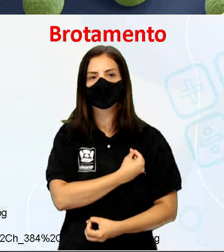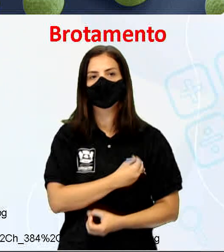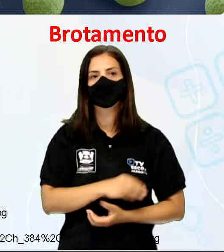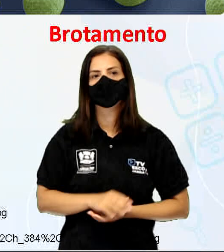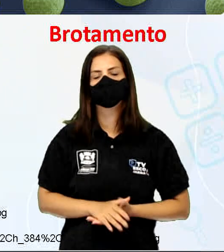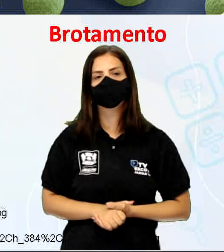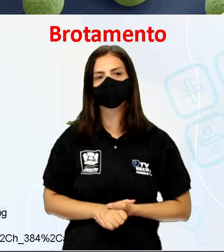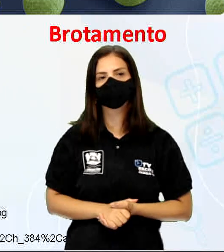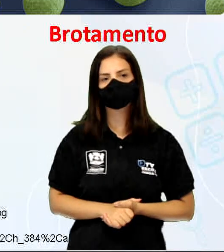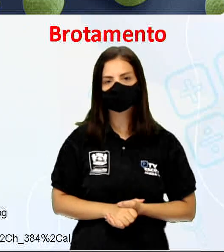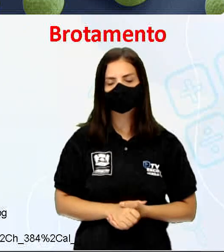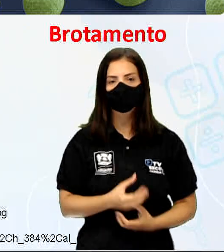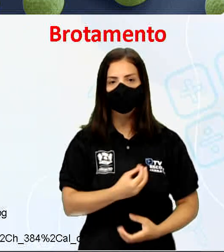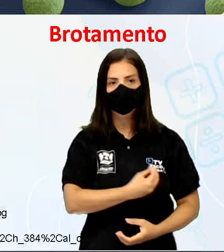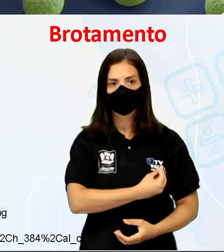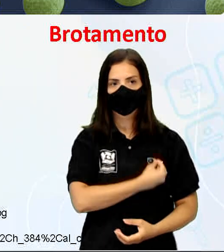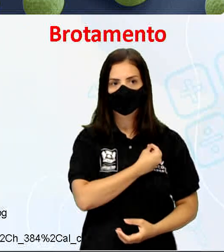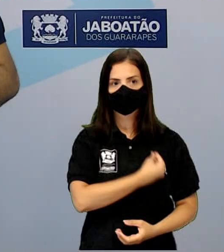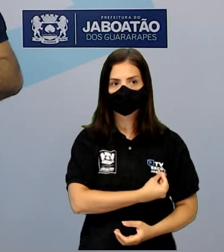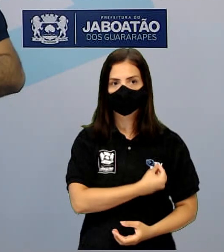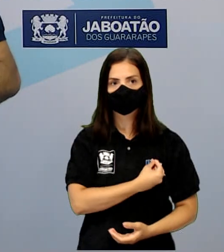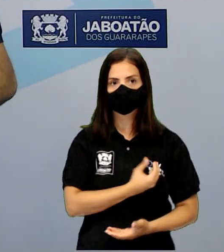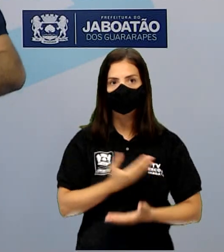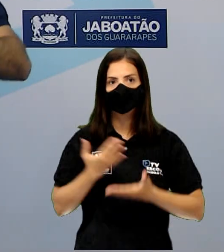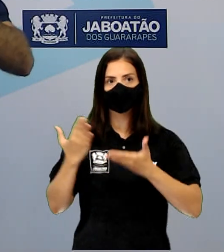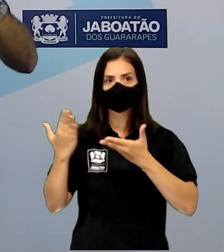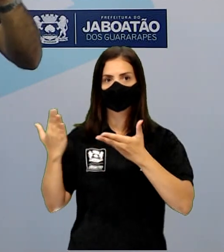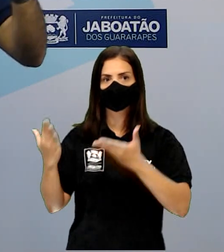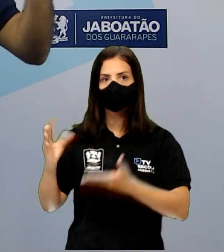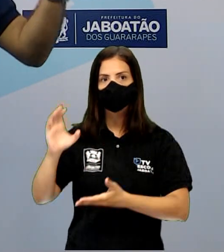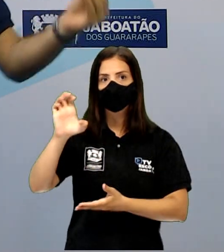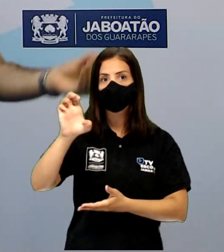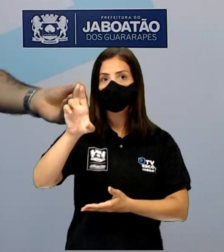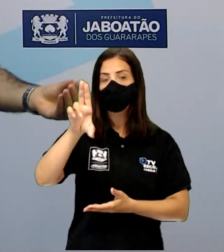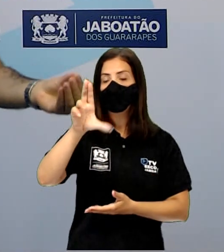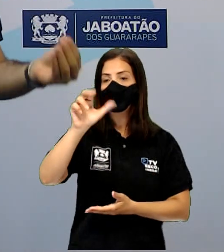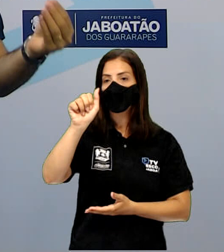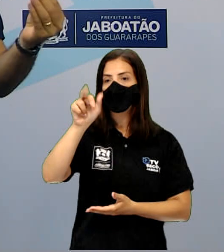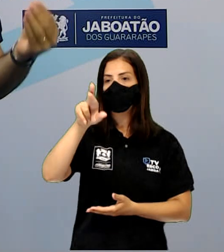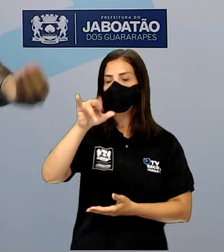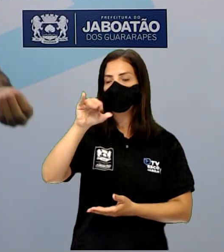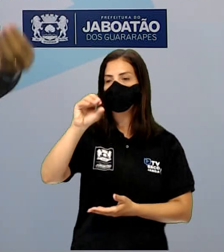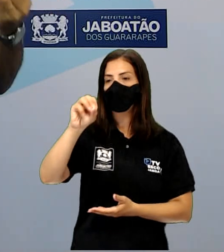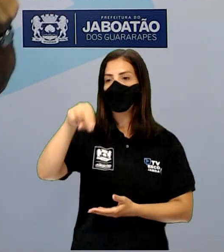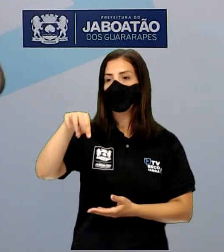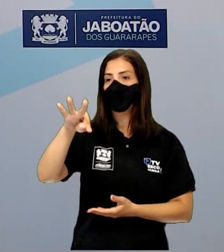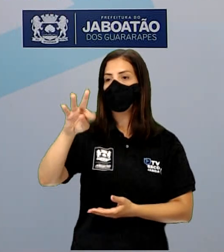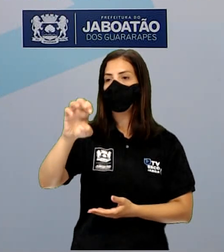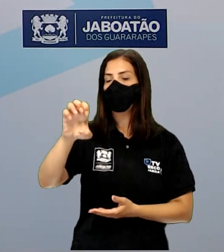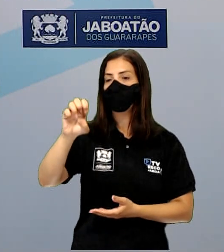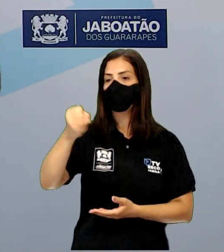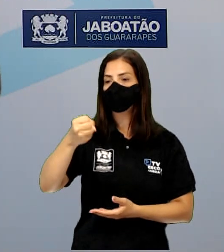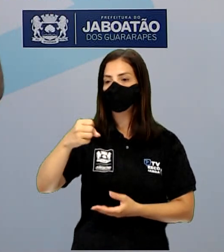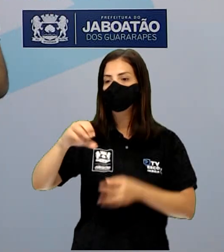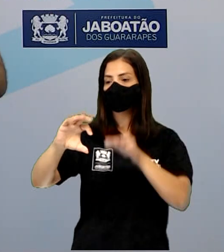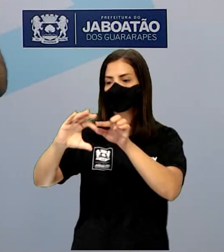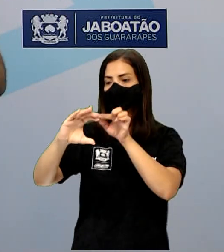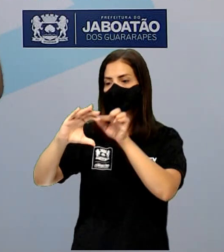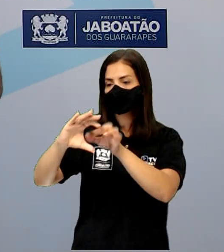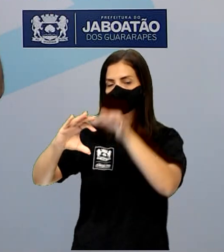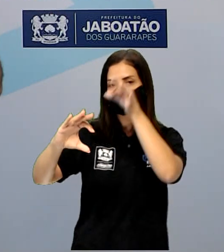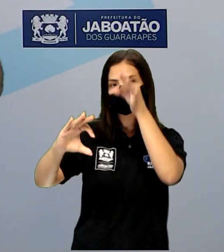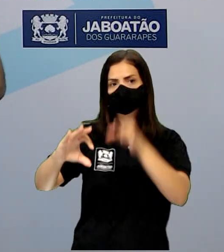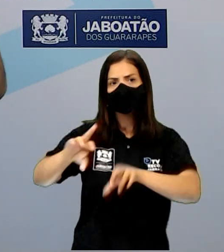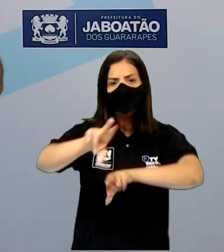No caso dos seres eucariontes, a gente tem também uma grande variedade de formas de reprodução, já que eles